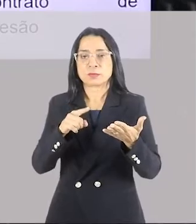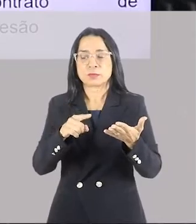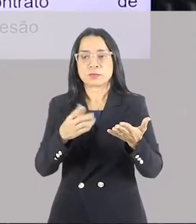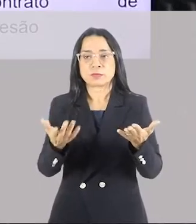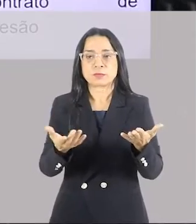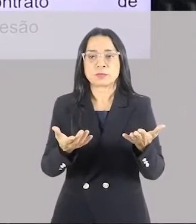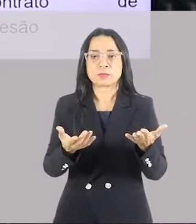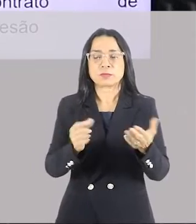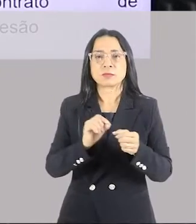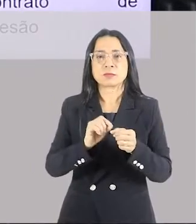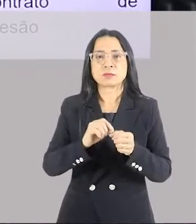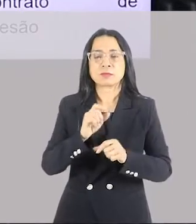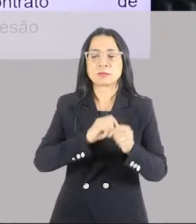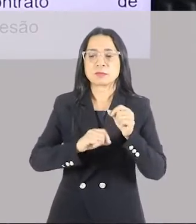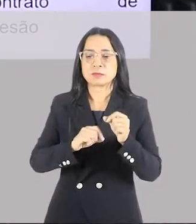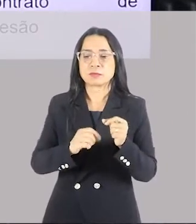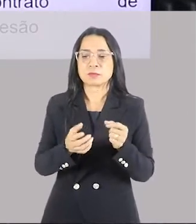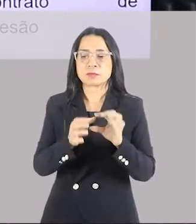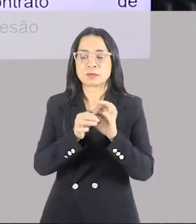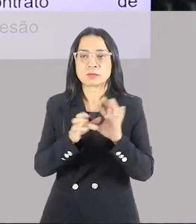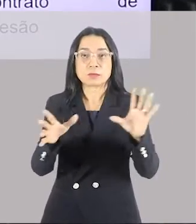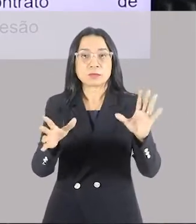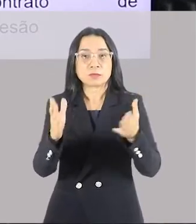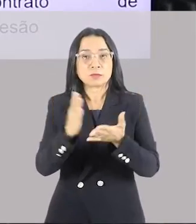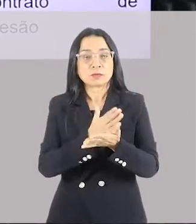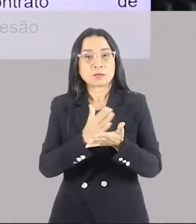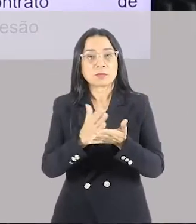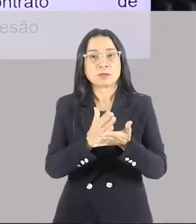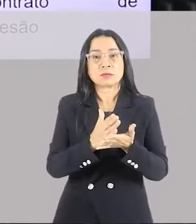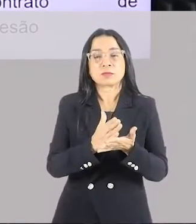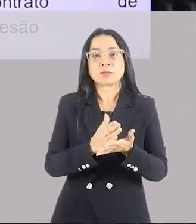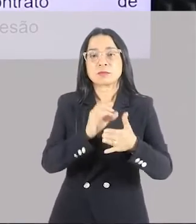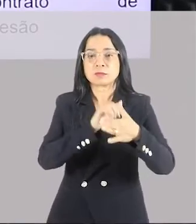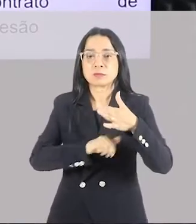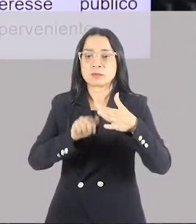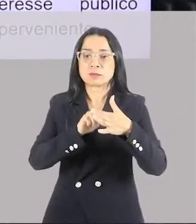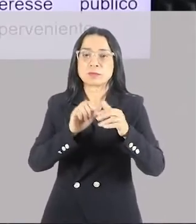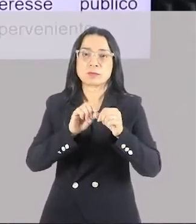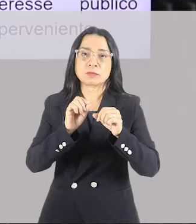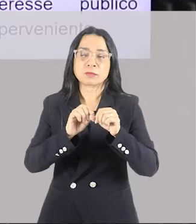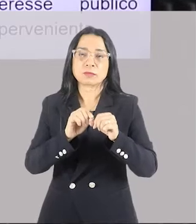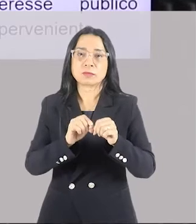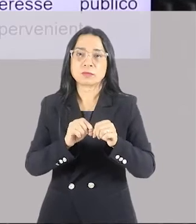permitir que alguma empresa execute um serviço público.